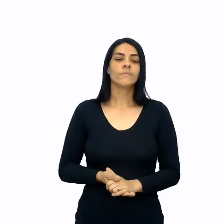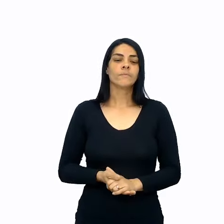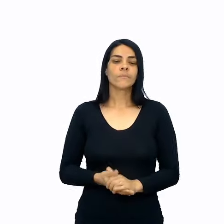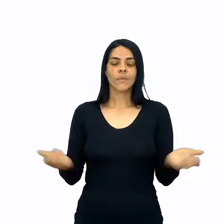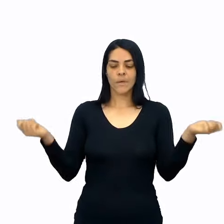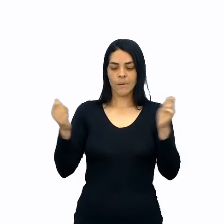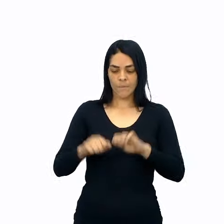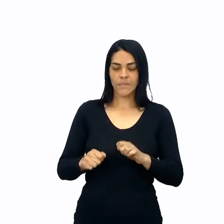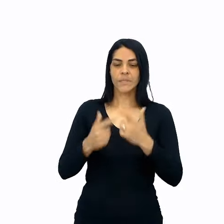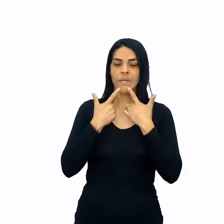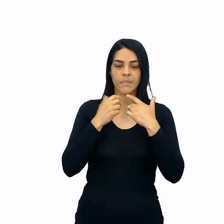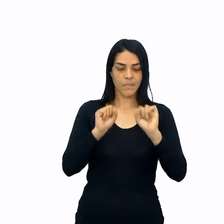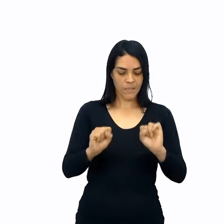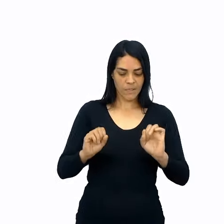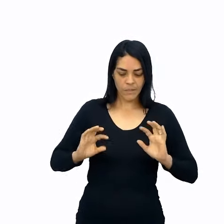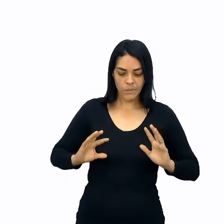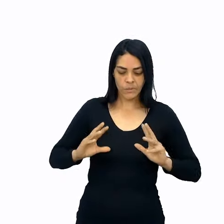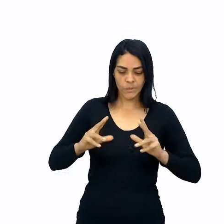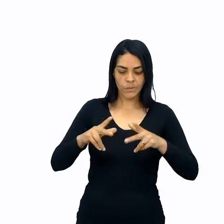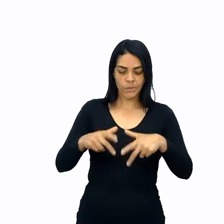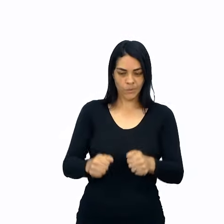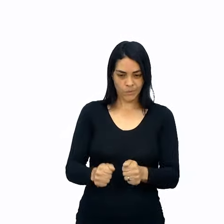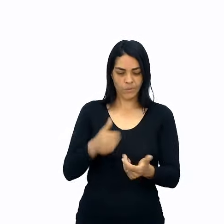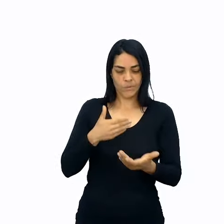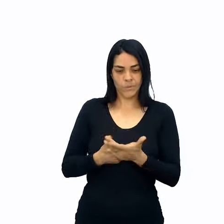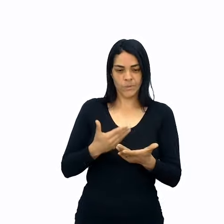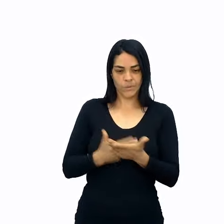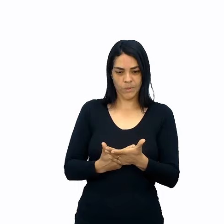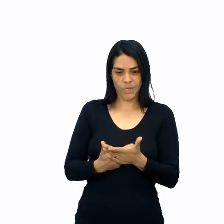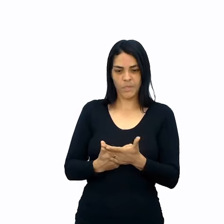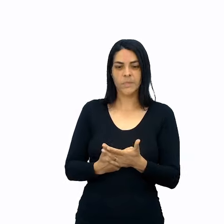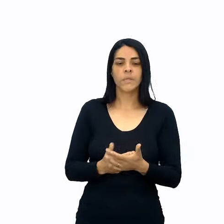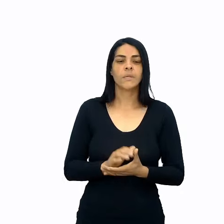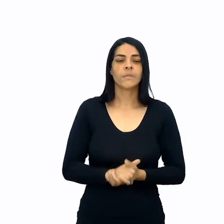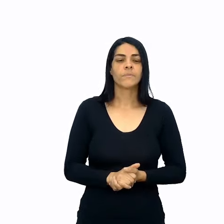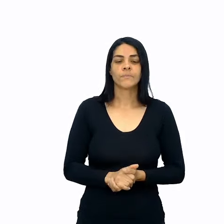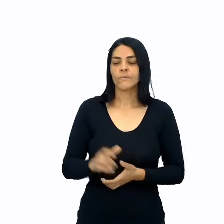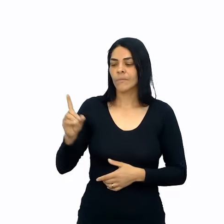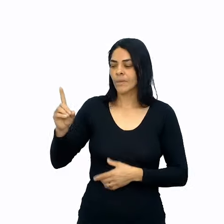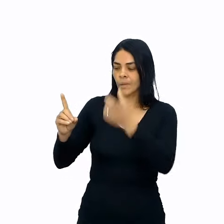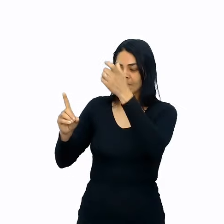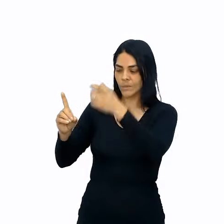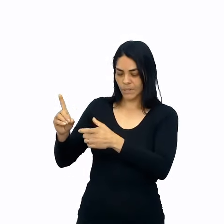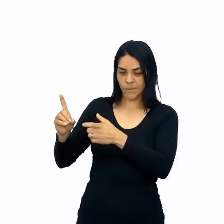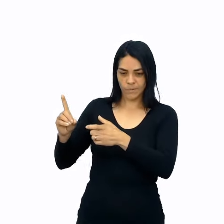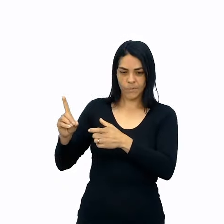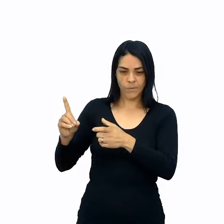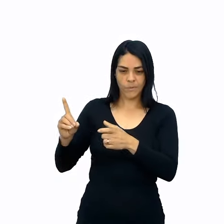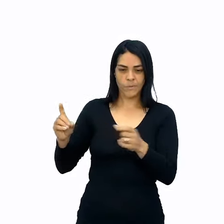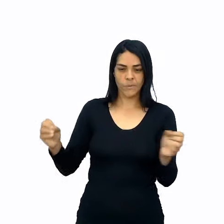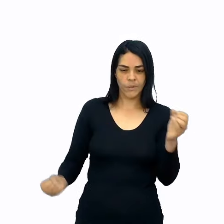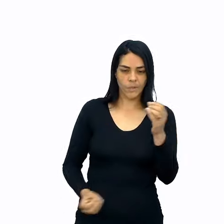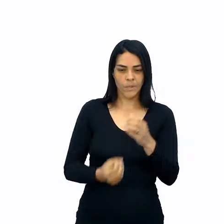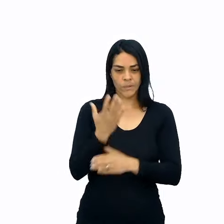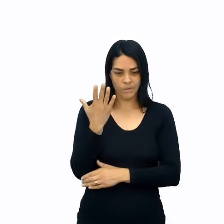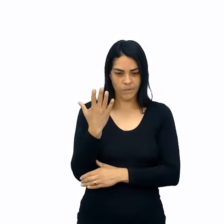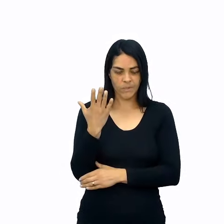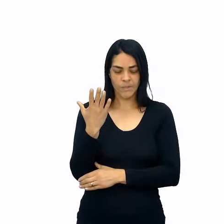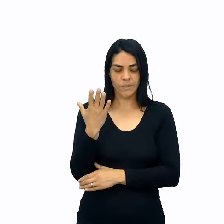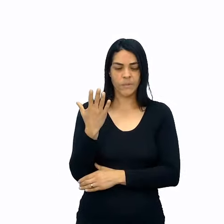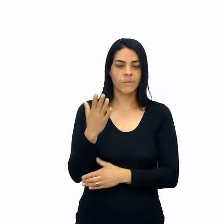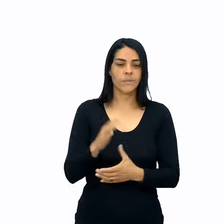estudante ou dos estudantes. E, segundo esses autores, a construção deste modelo didático